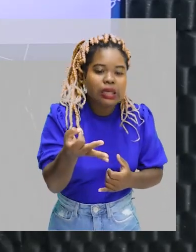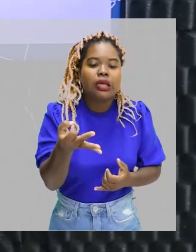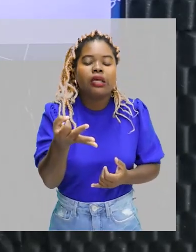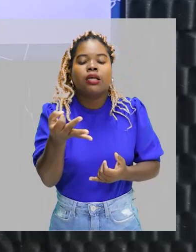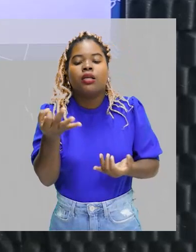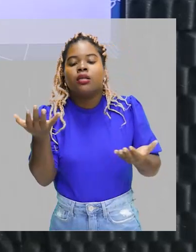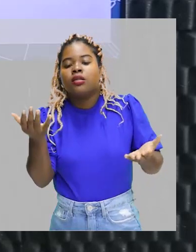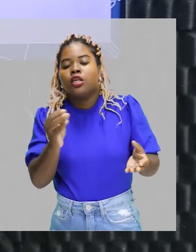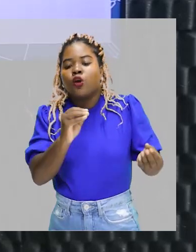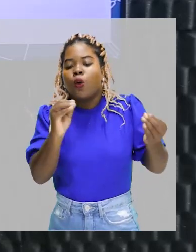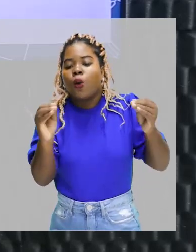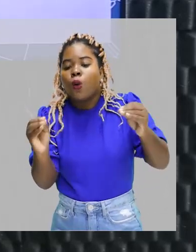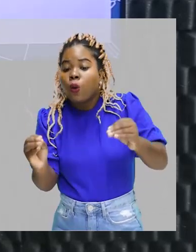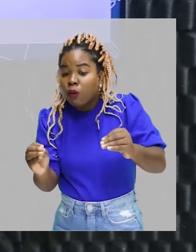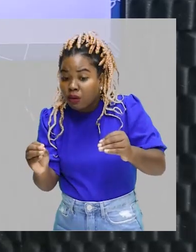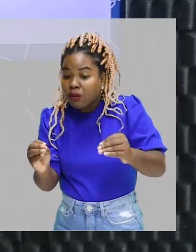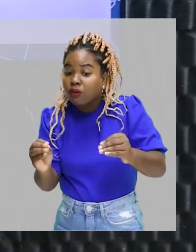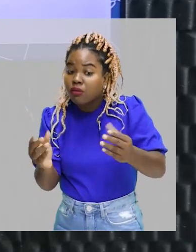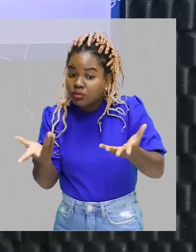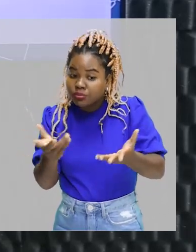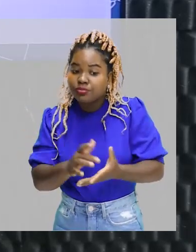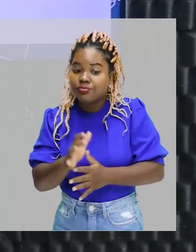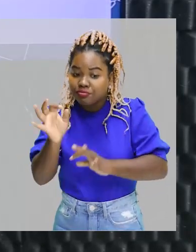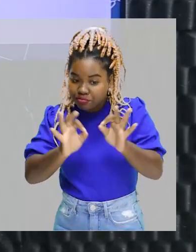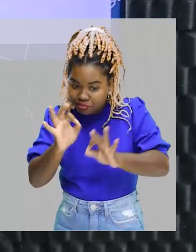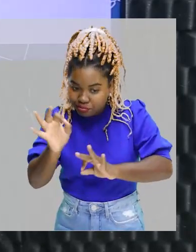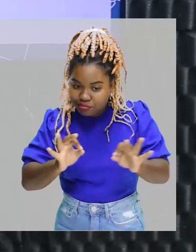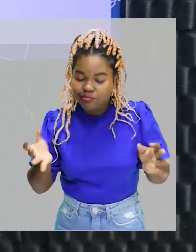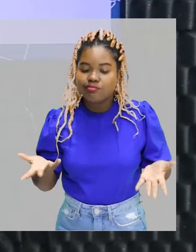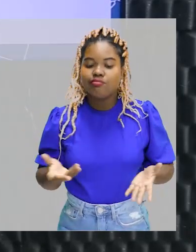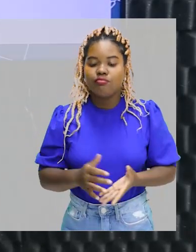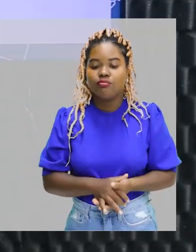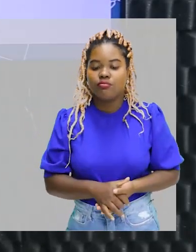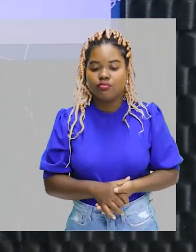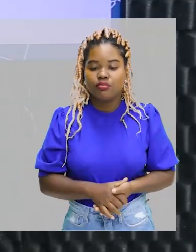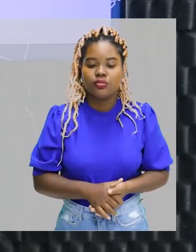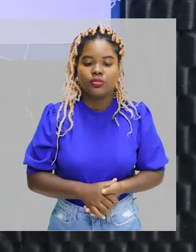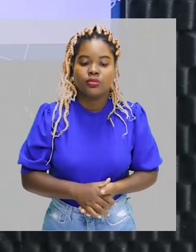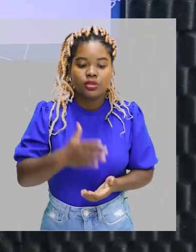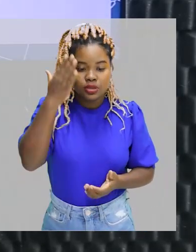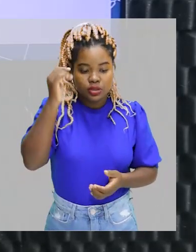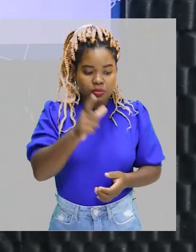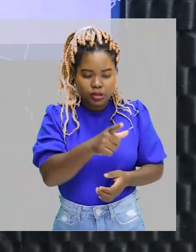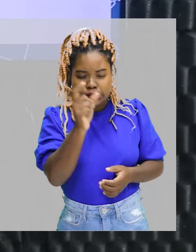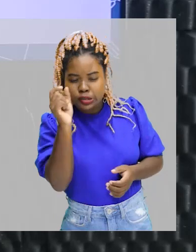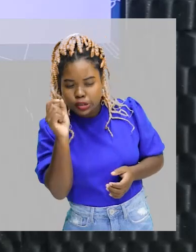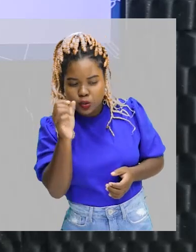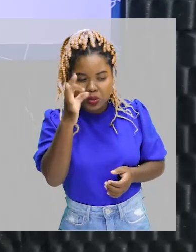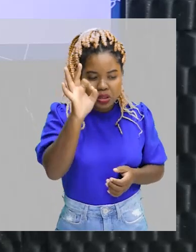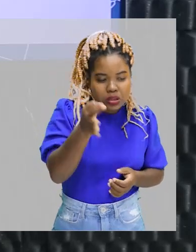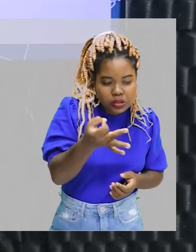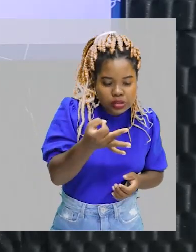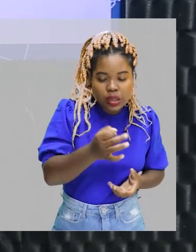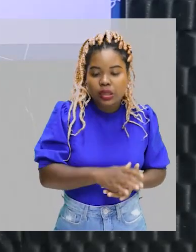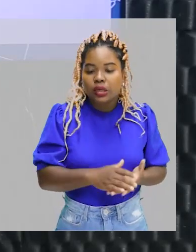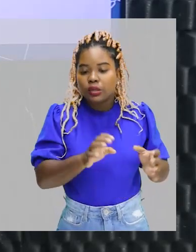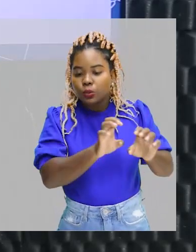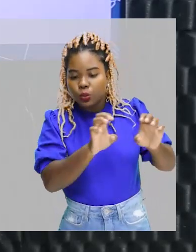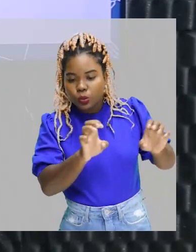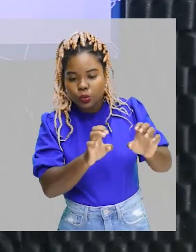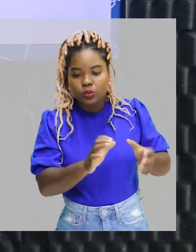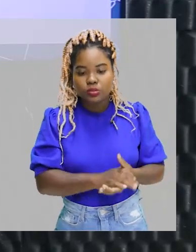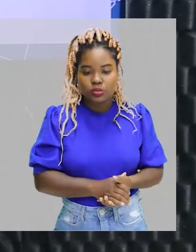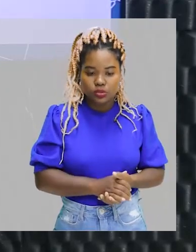E colocá-las nos lugares certos. Então, é saber escolher corretamente a expressão